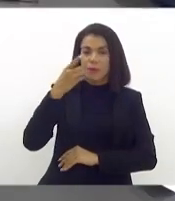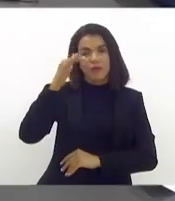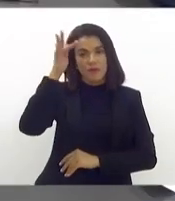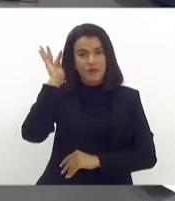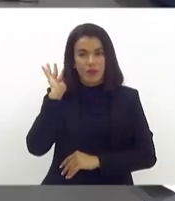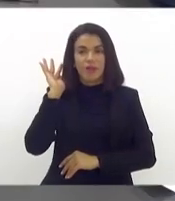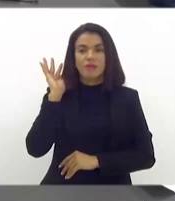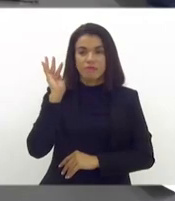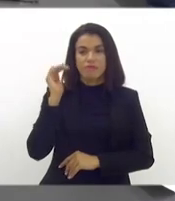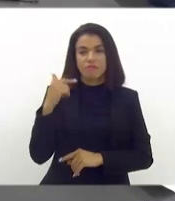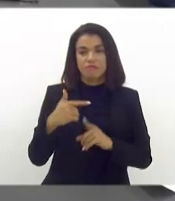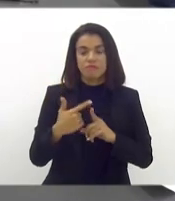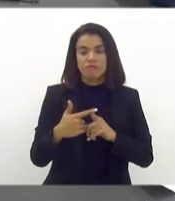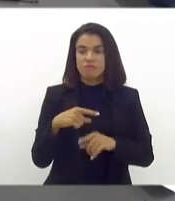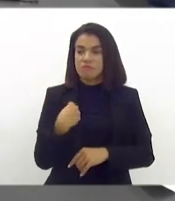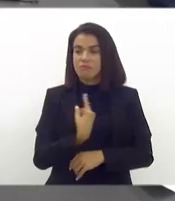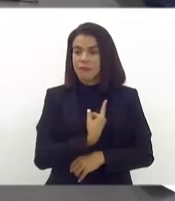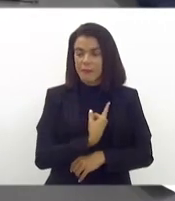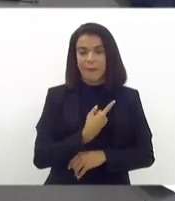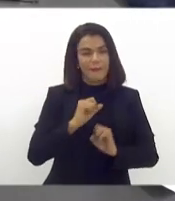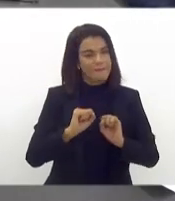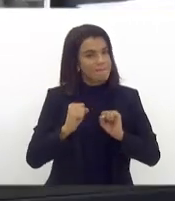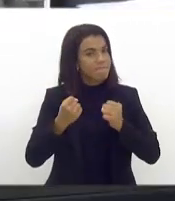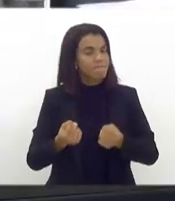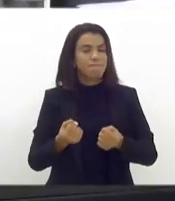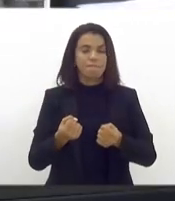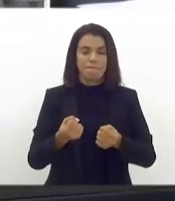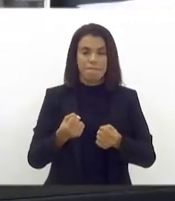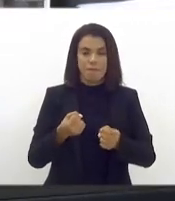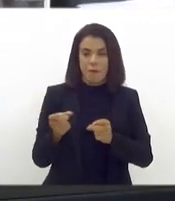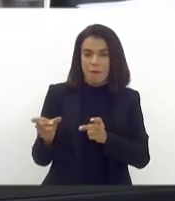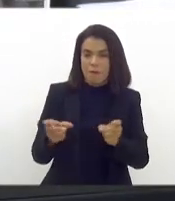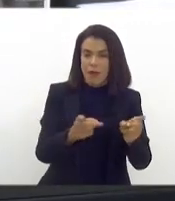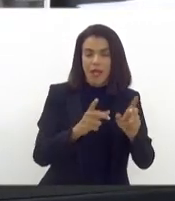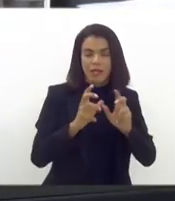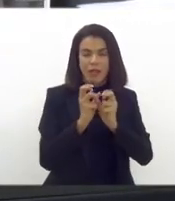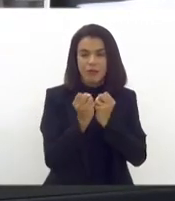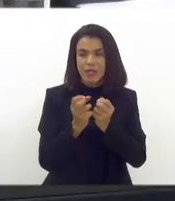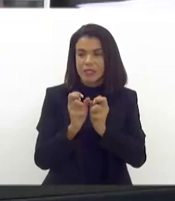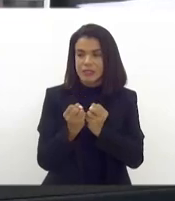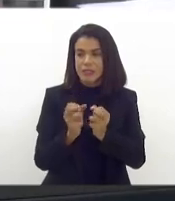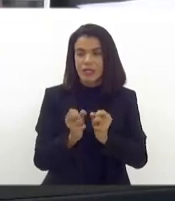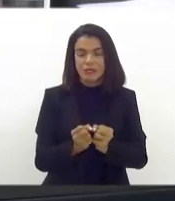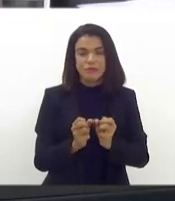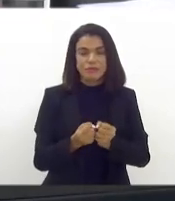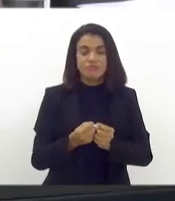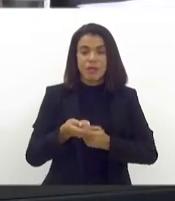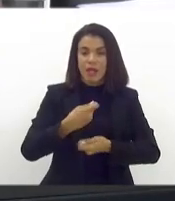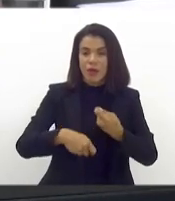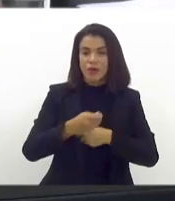Pacheco, porque nós que defendemos sempre esse mercado do artesanato, inclusive na economia